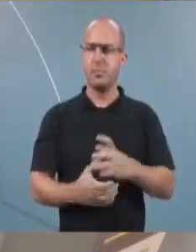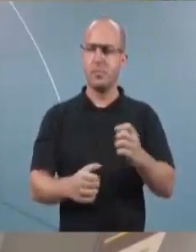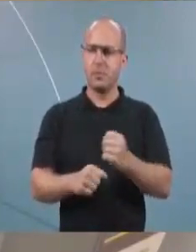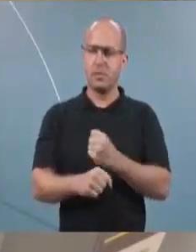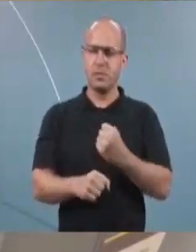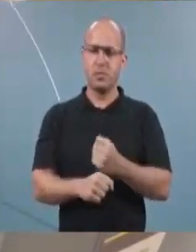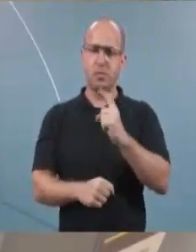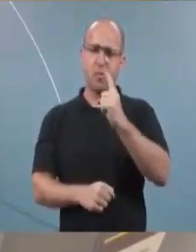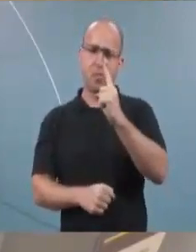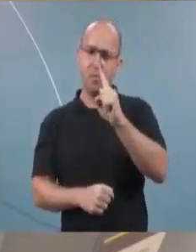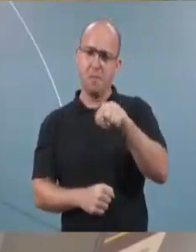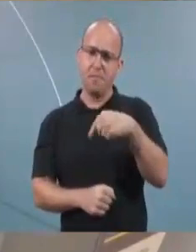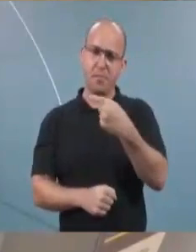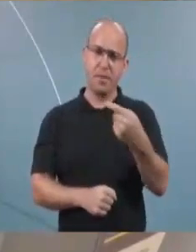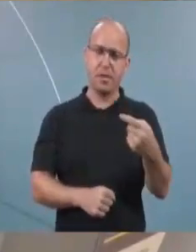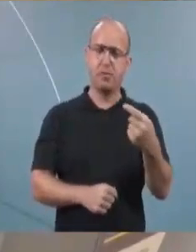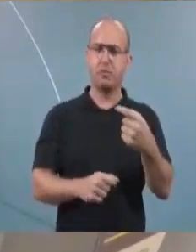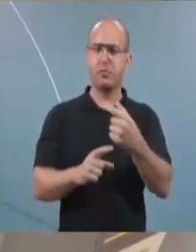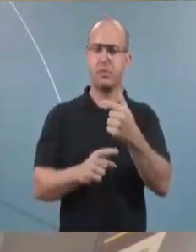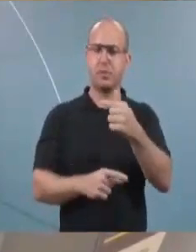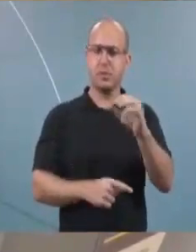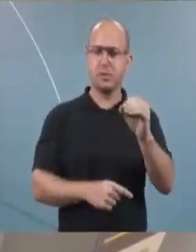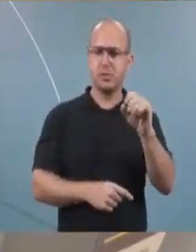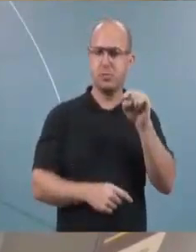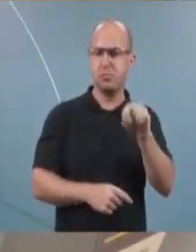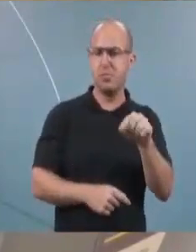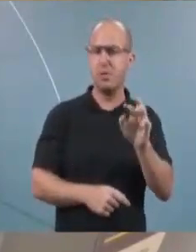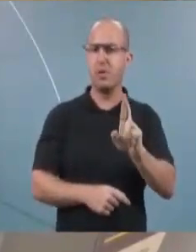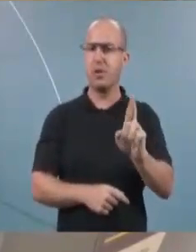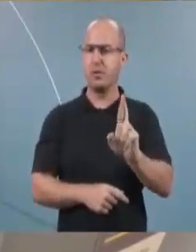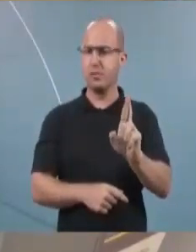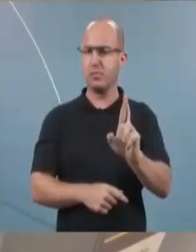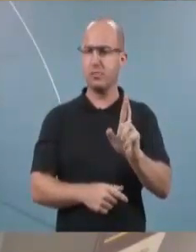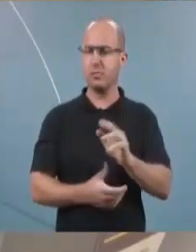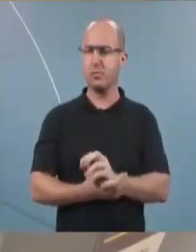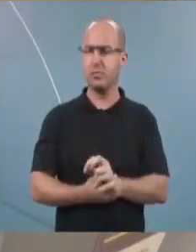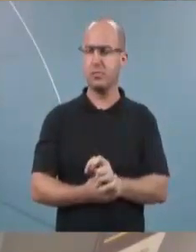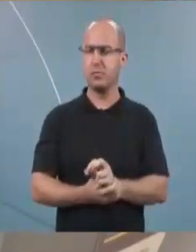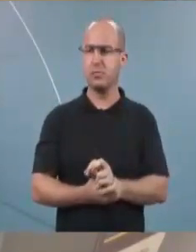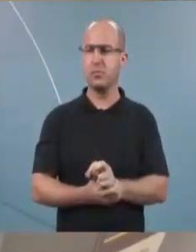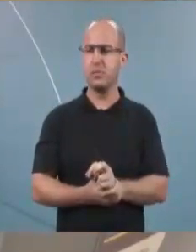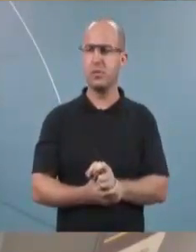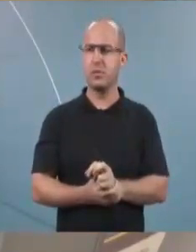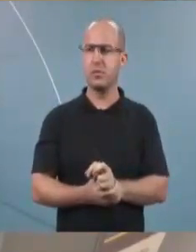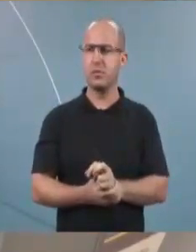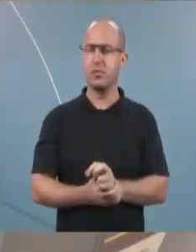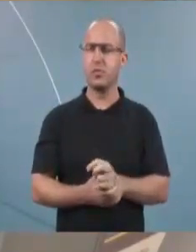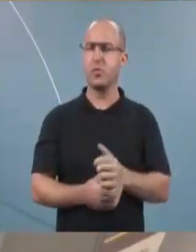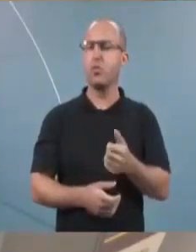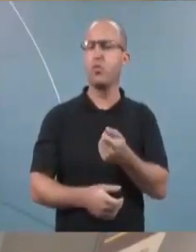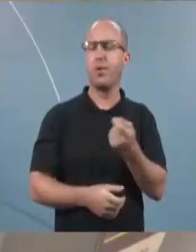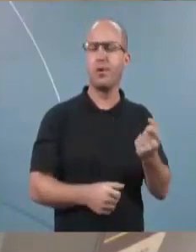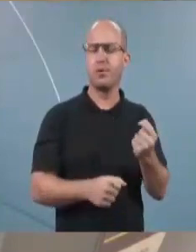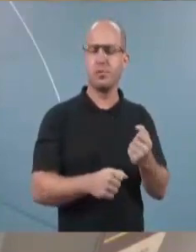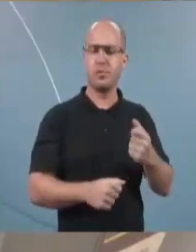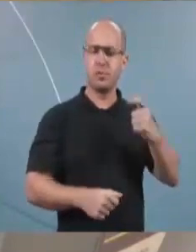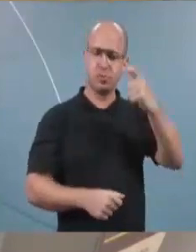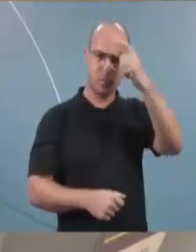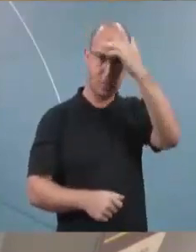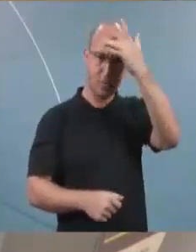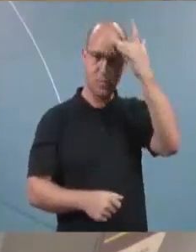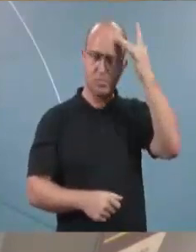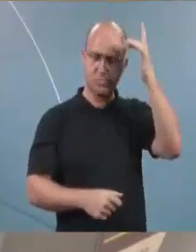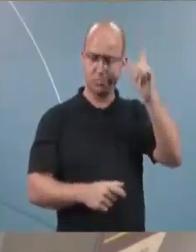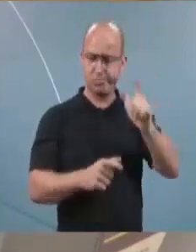R 1.700 e poucos mil sabe quantos Operários tem nessa obra